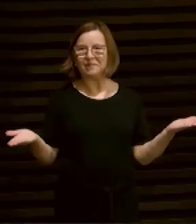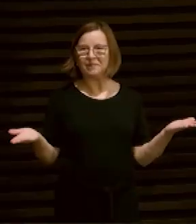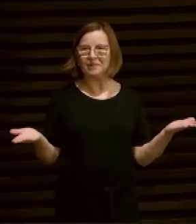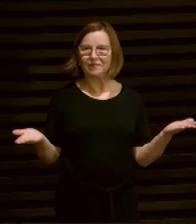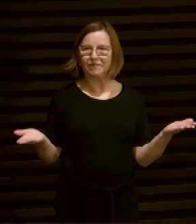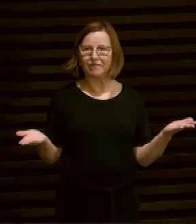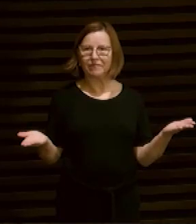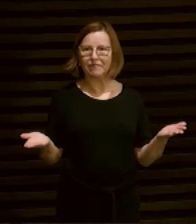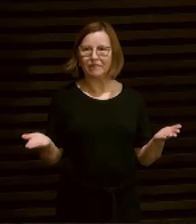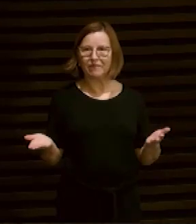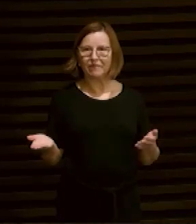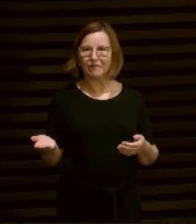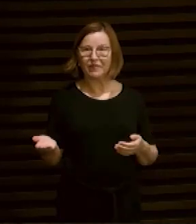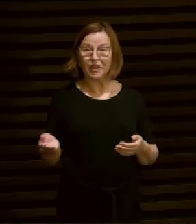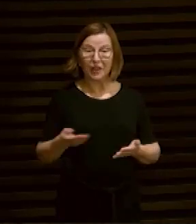que